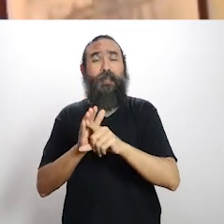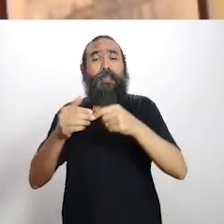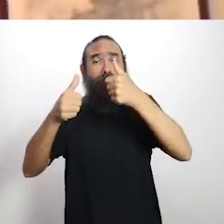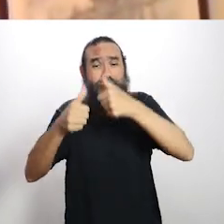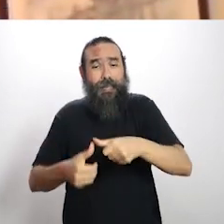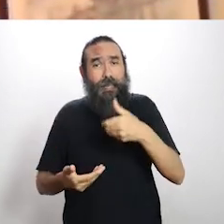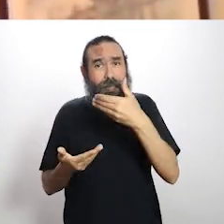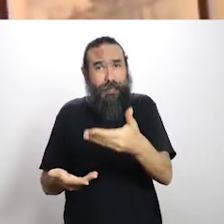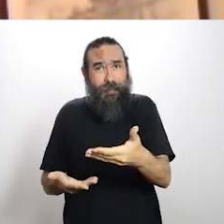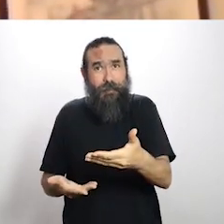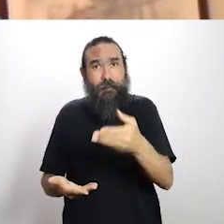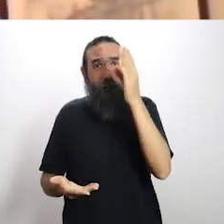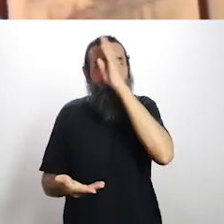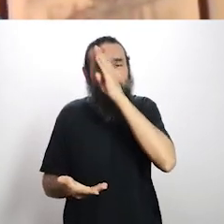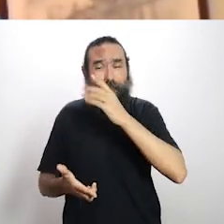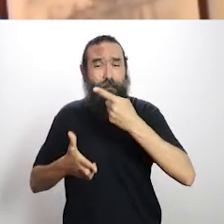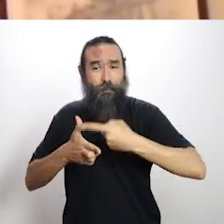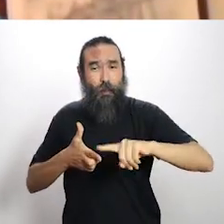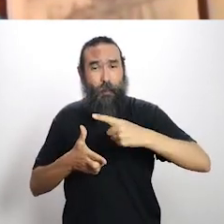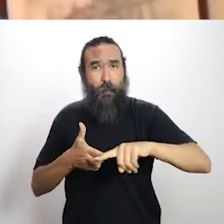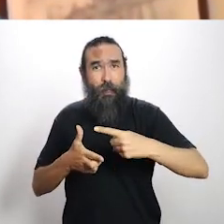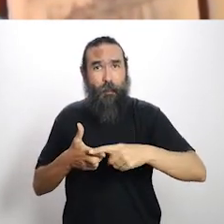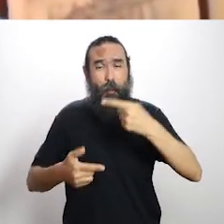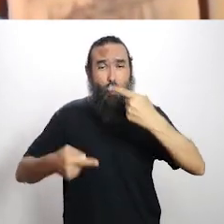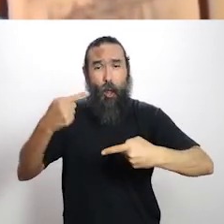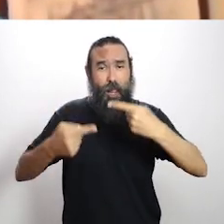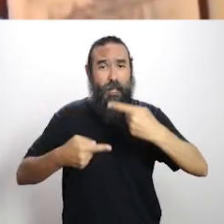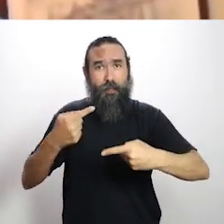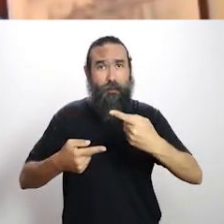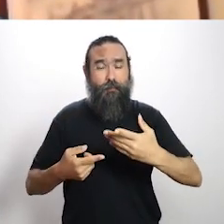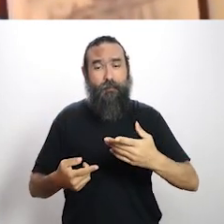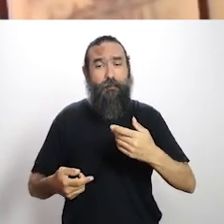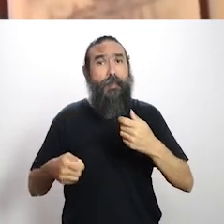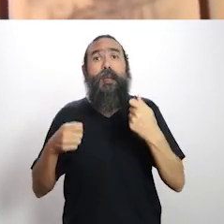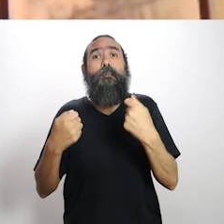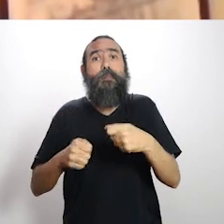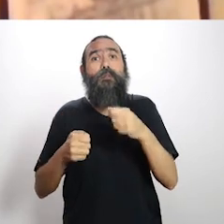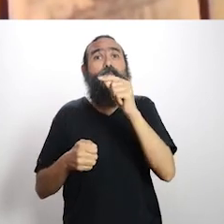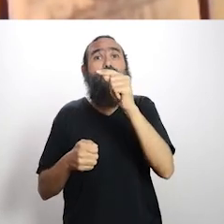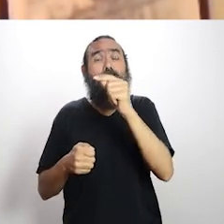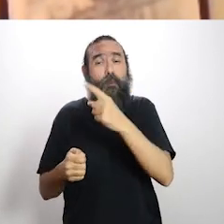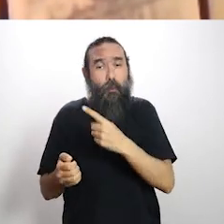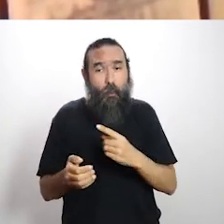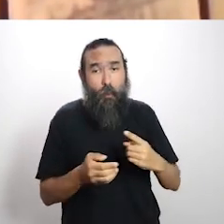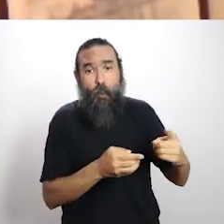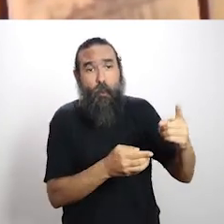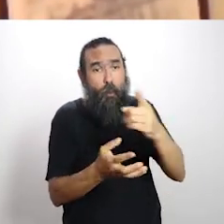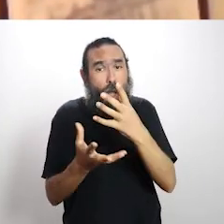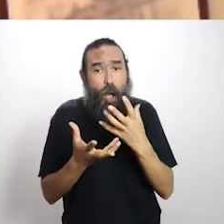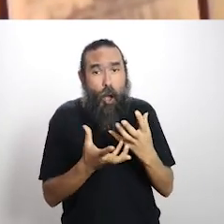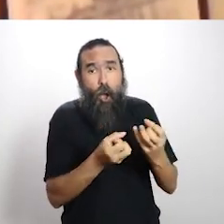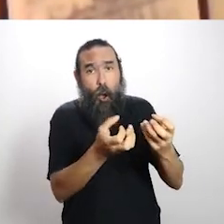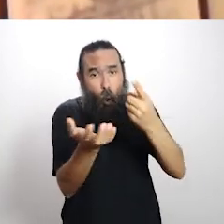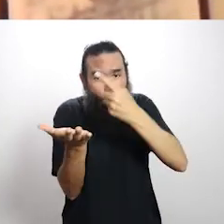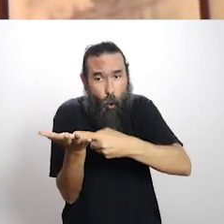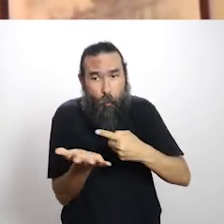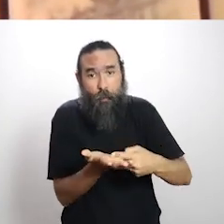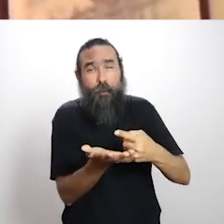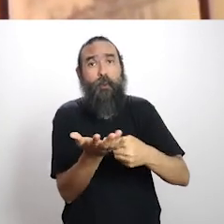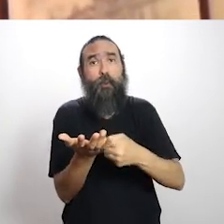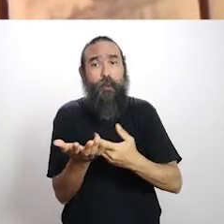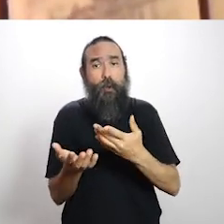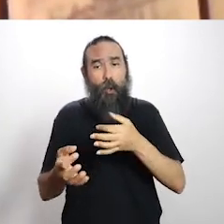surpresa para muita gente que não acompanhou mais direto o processo que foi a aprovação da lei no